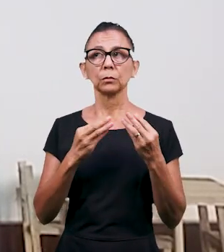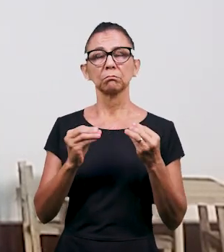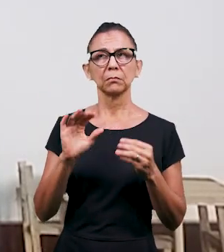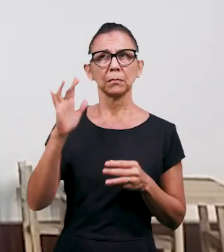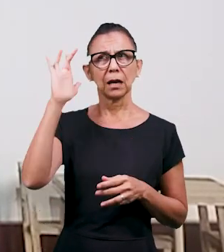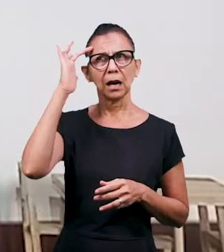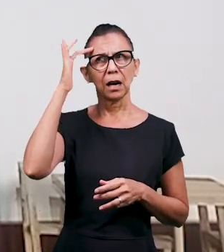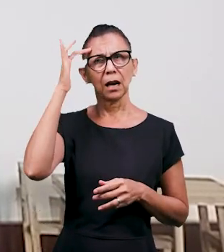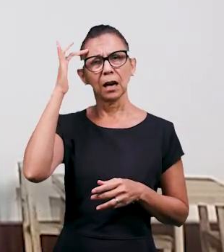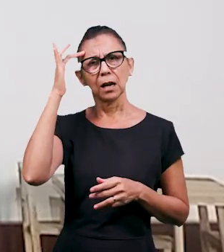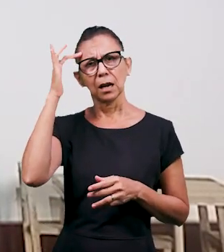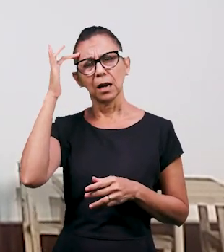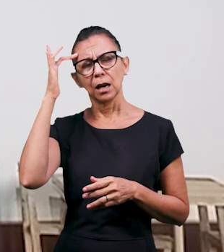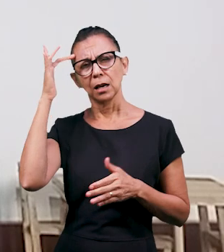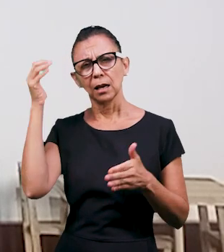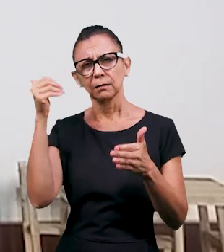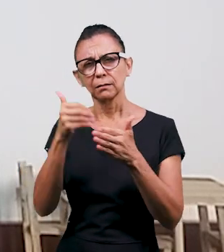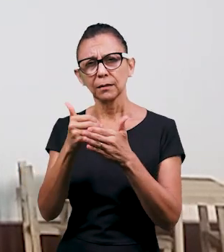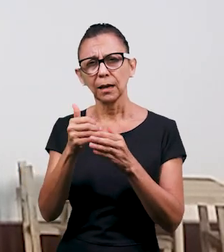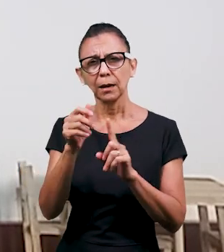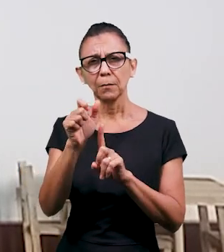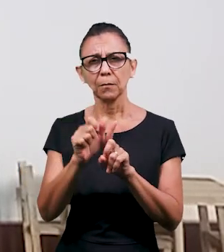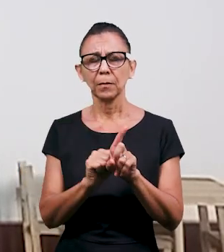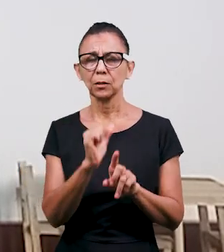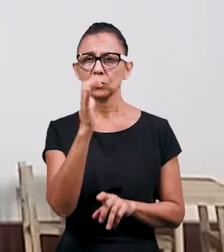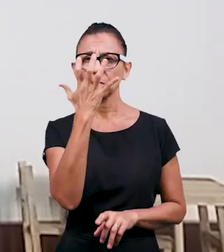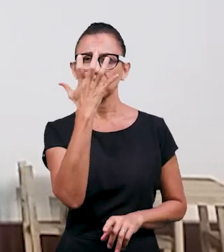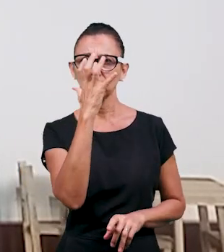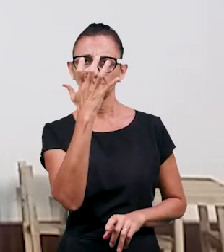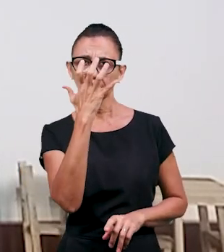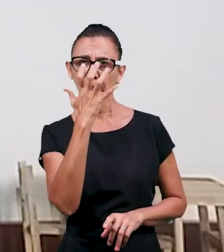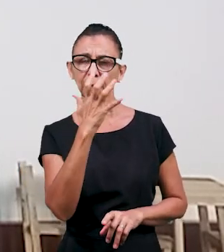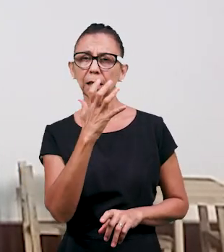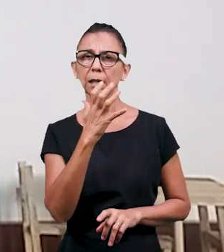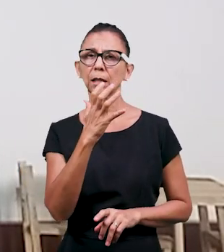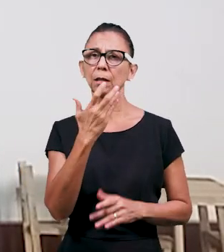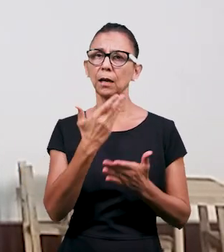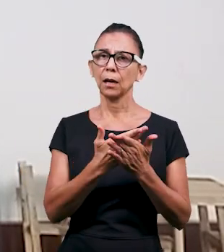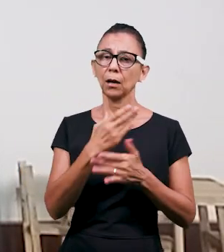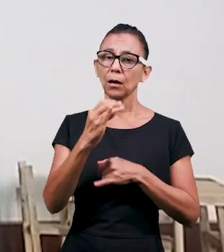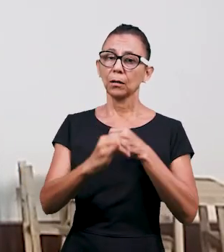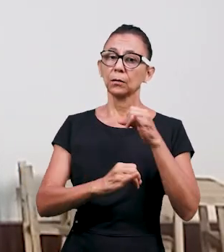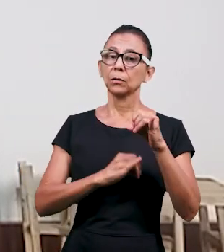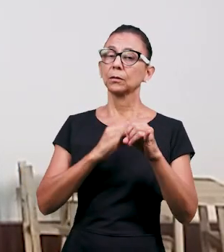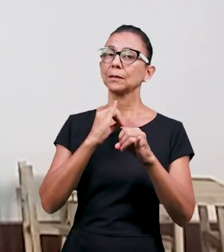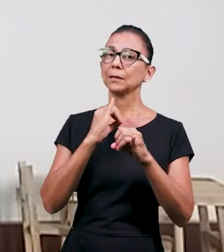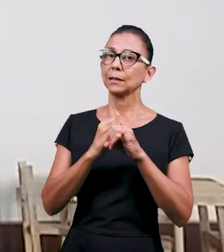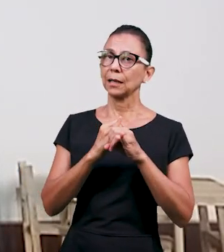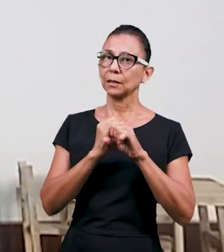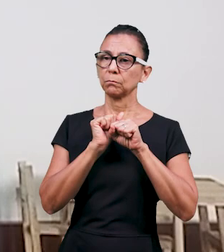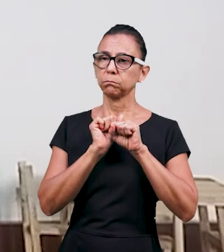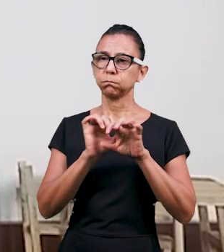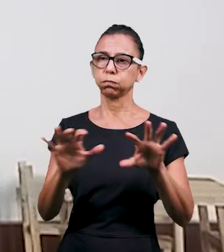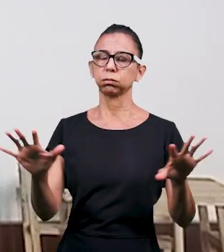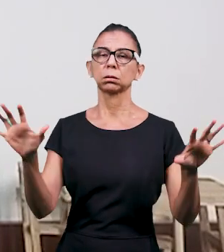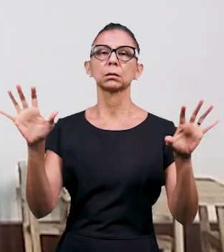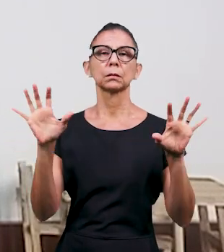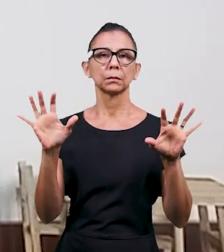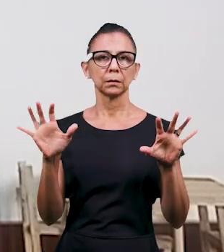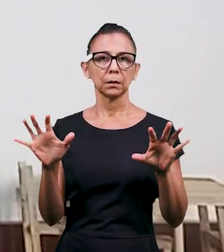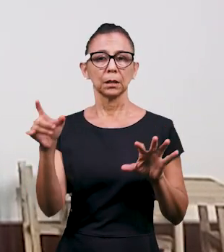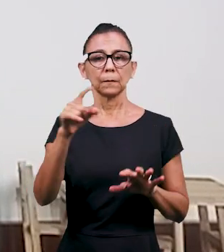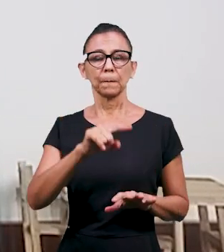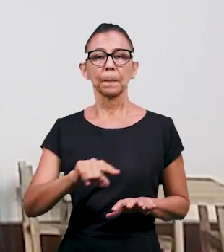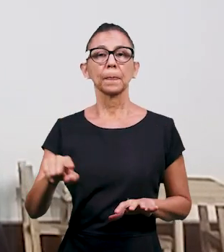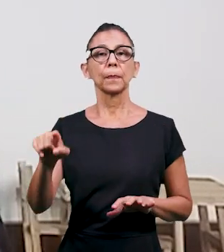apostila, e eu acredito que até fevereiro nós consigamos partilhar as aulas, né, que serão de maneira online. Então nós podemos